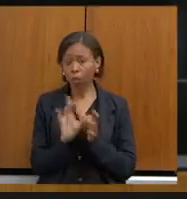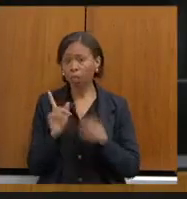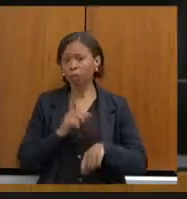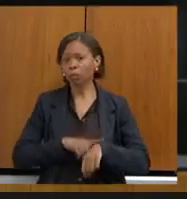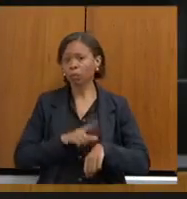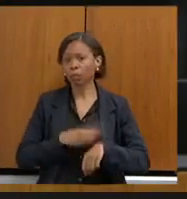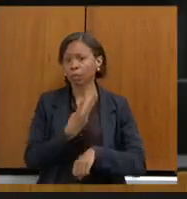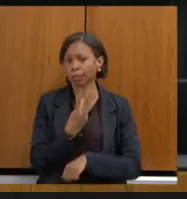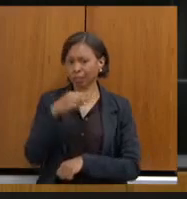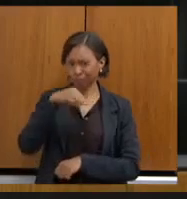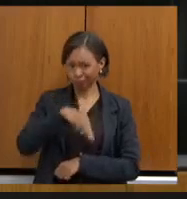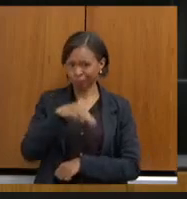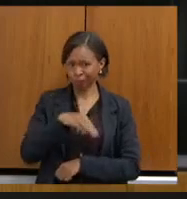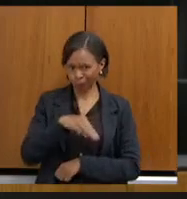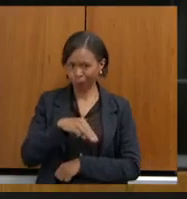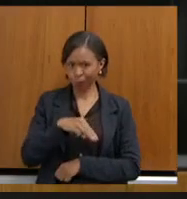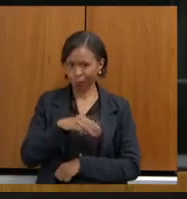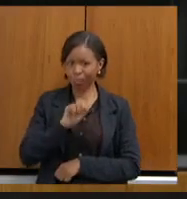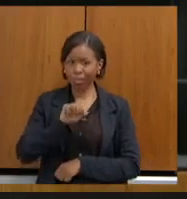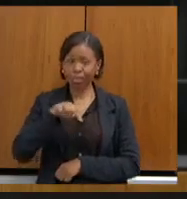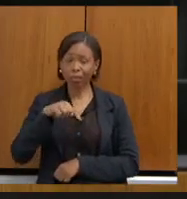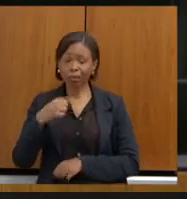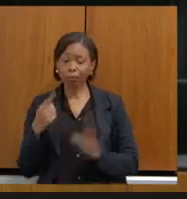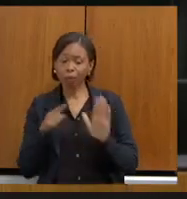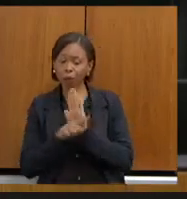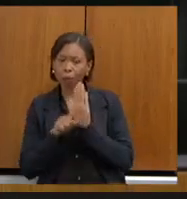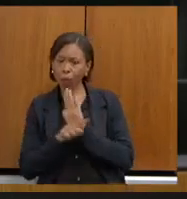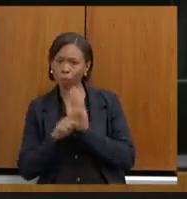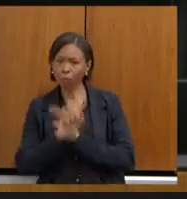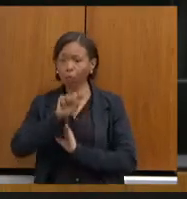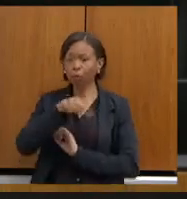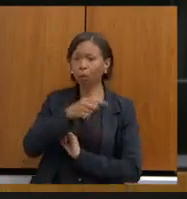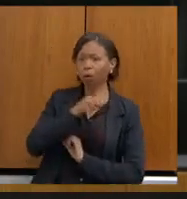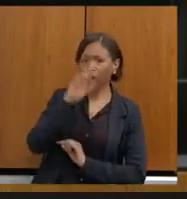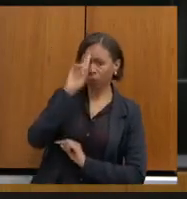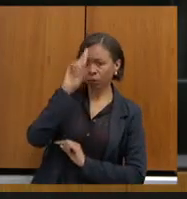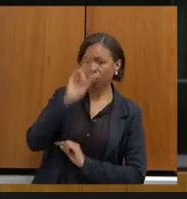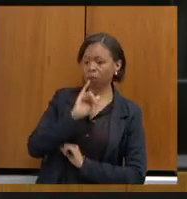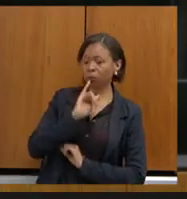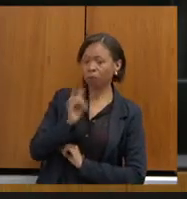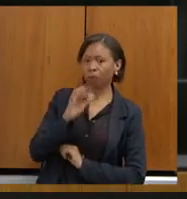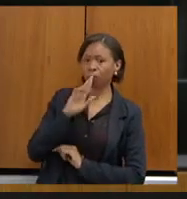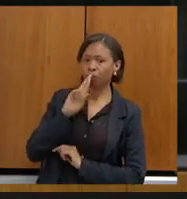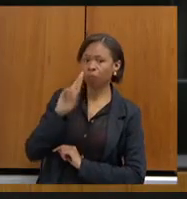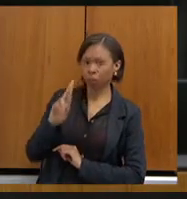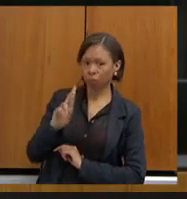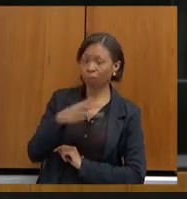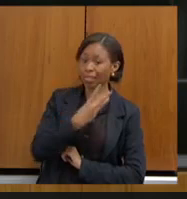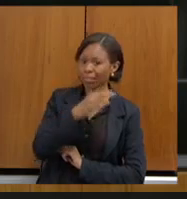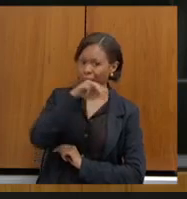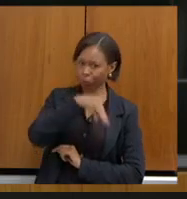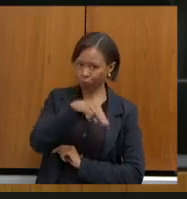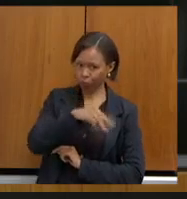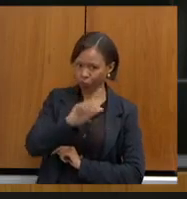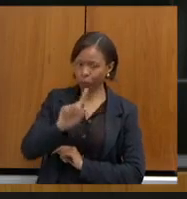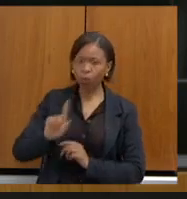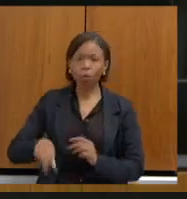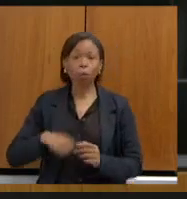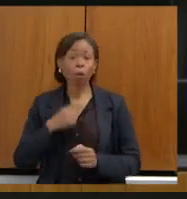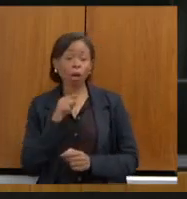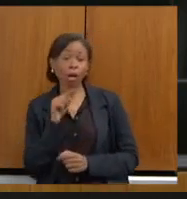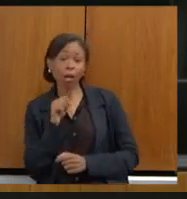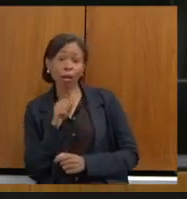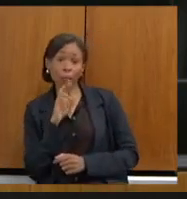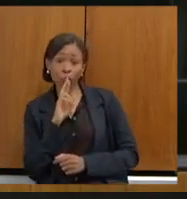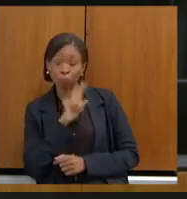três minutos após ficar interpelação autoridade Estadual disporá de até três minutos para responder seis após a resposta da